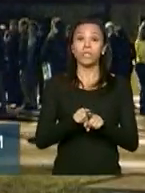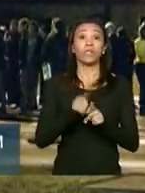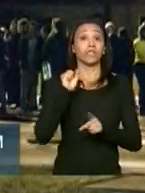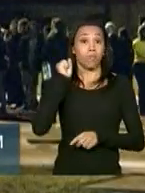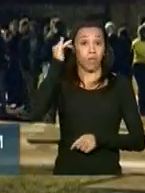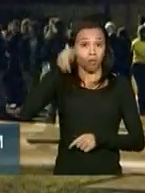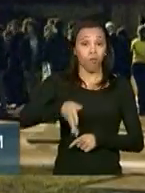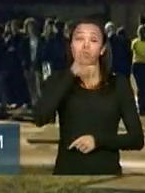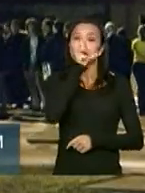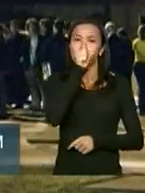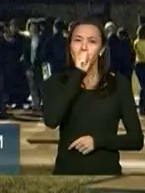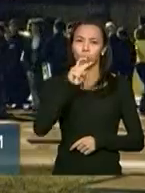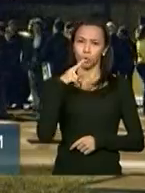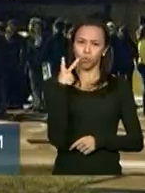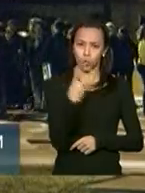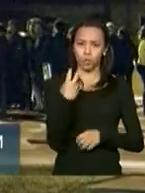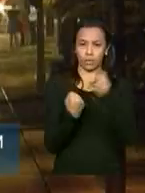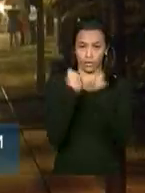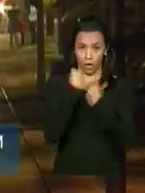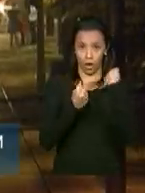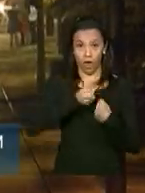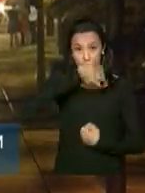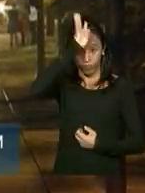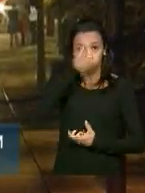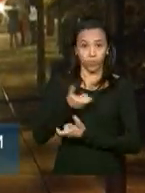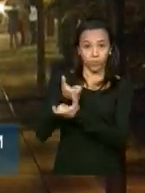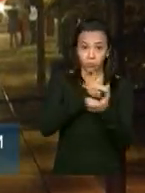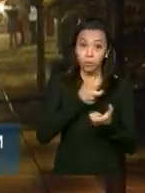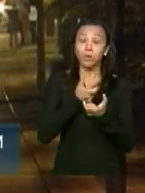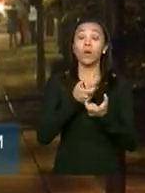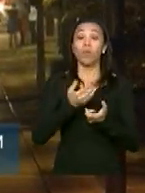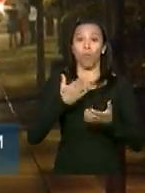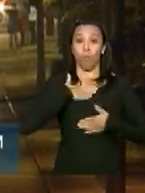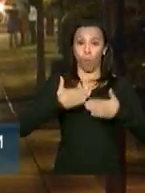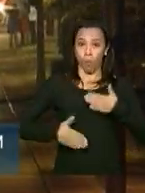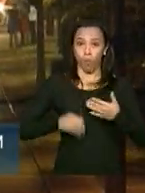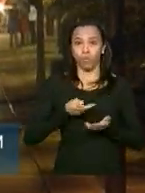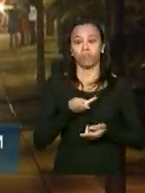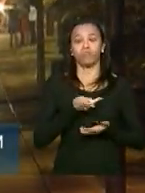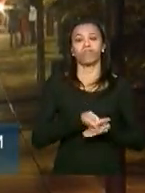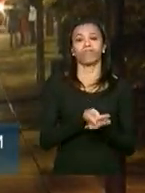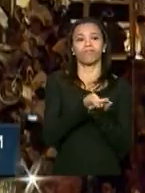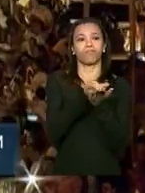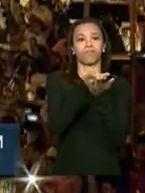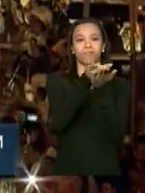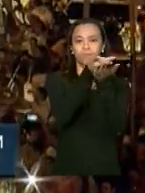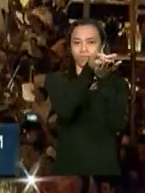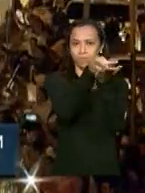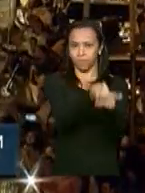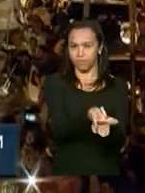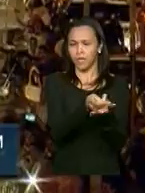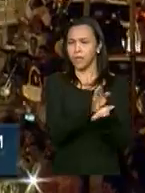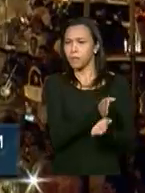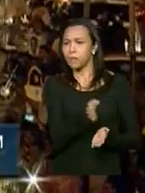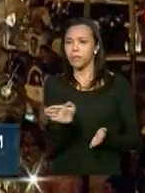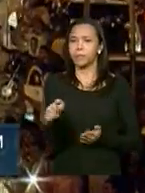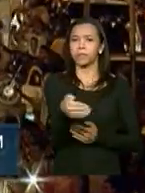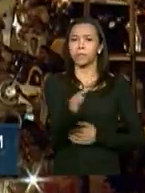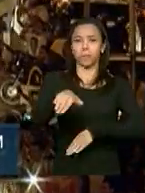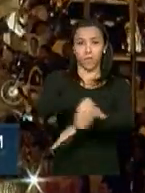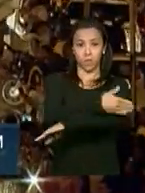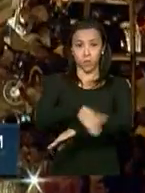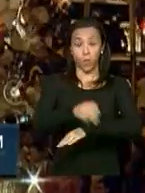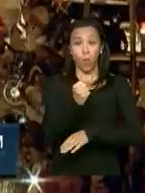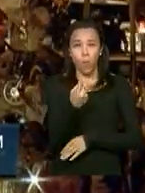sábado, duas viaturas do Corpo de Bombeiros, com os restos mortais das vítimas do acidente aéreo, percorreram por quase